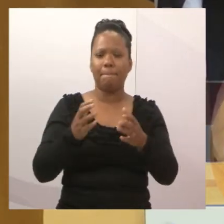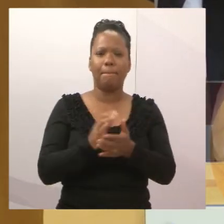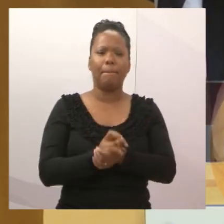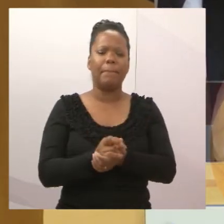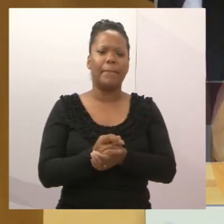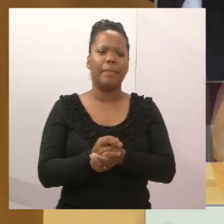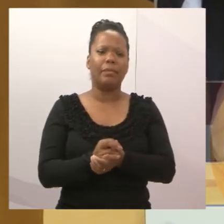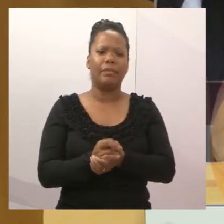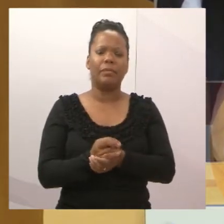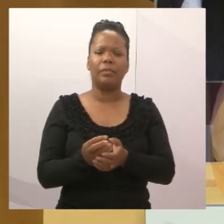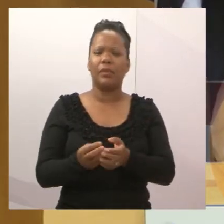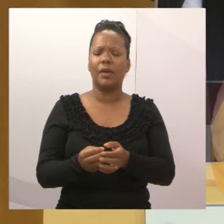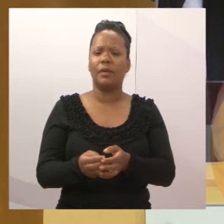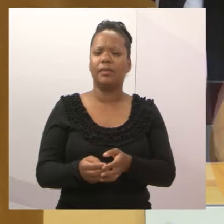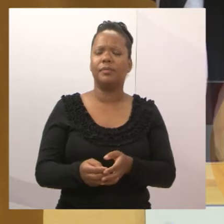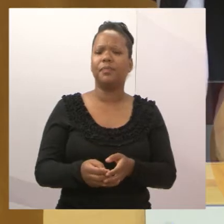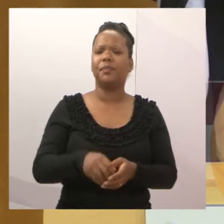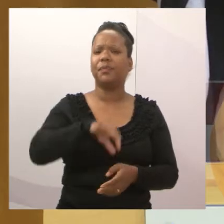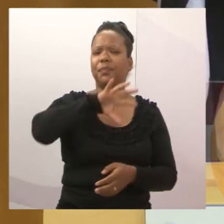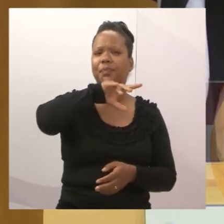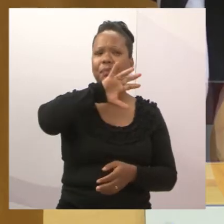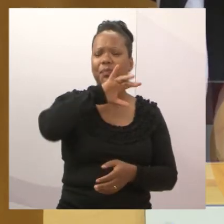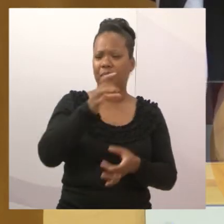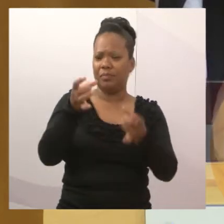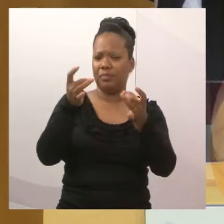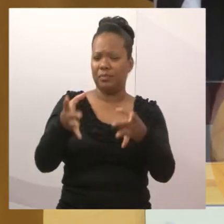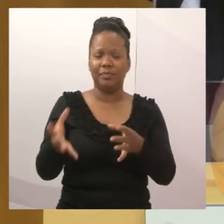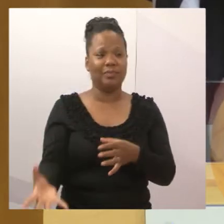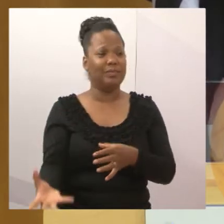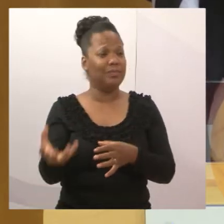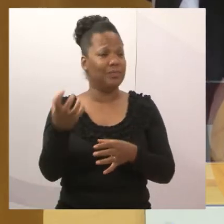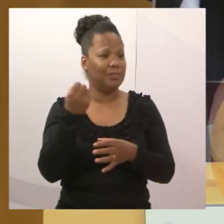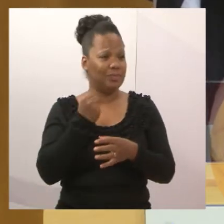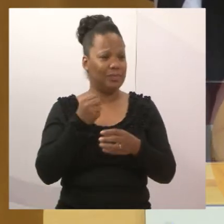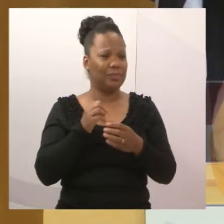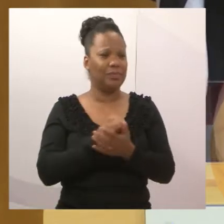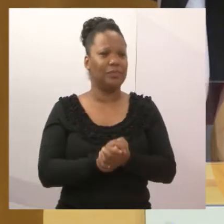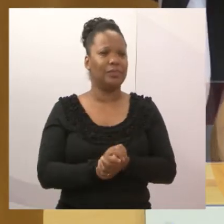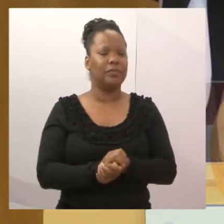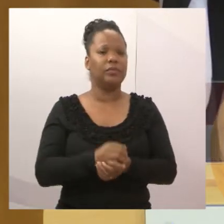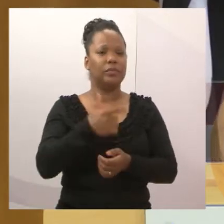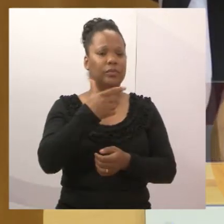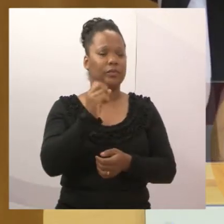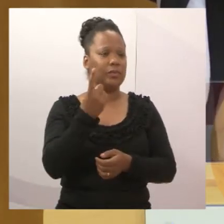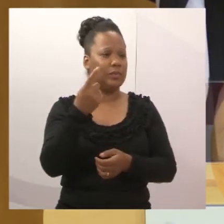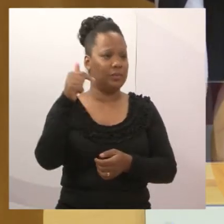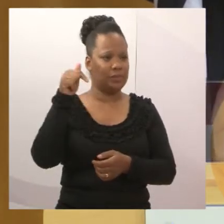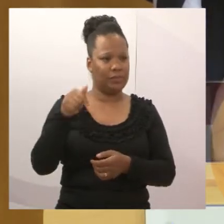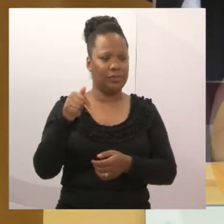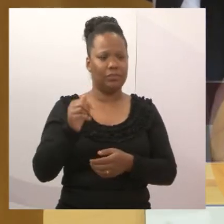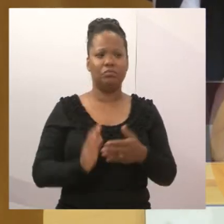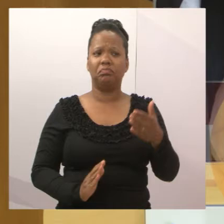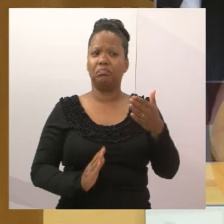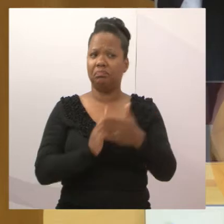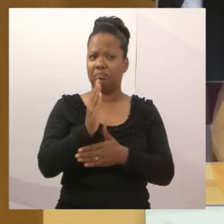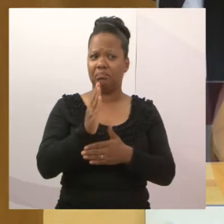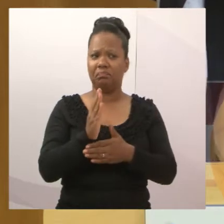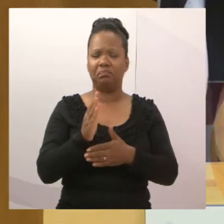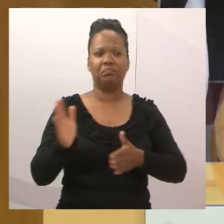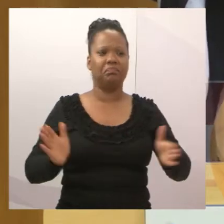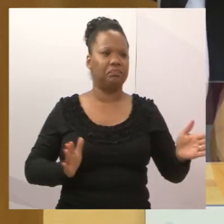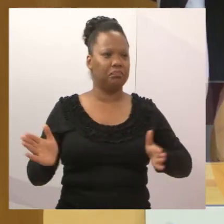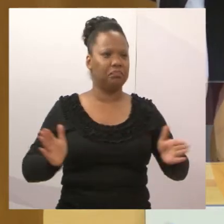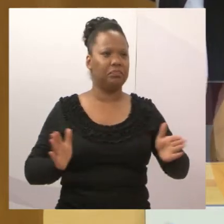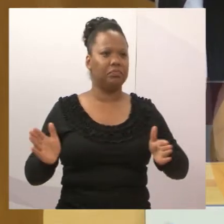como eu falo, não adianta você fazer leis e não lutar pelo resto. Em 2017, logo que eu entrei, né, eu fiz